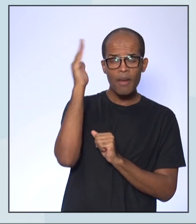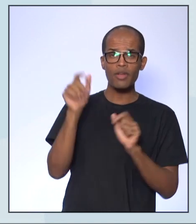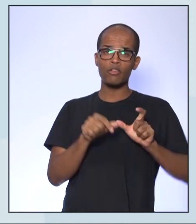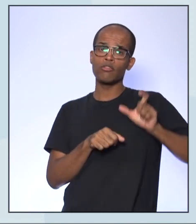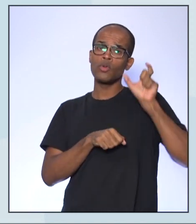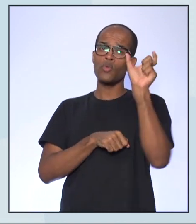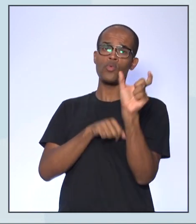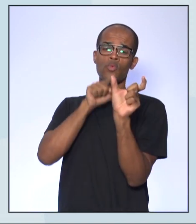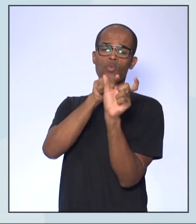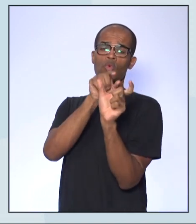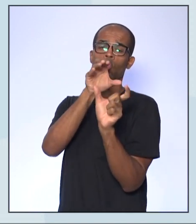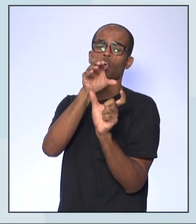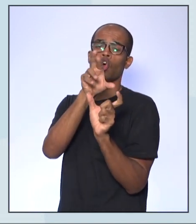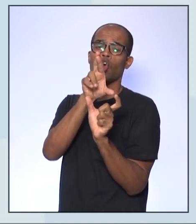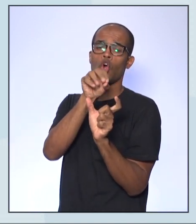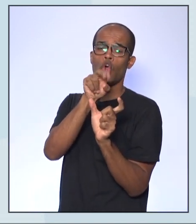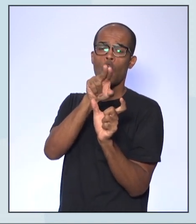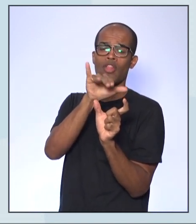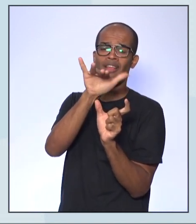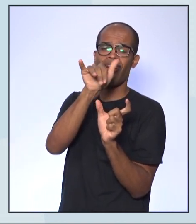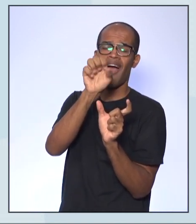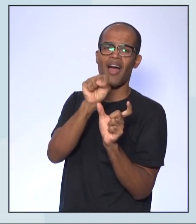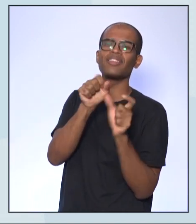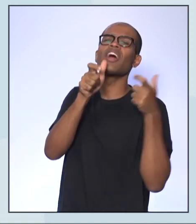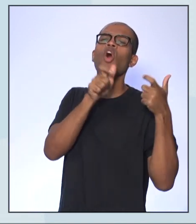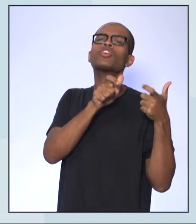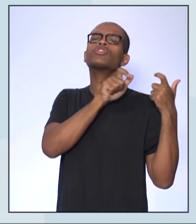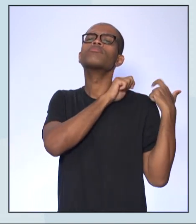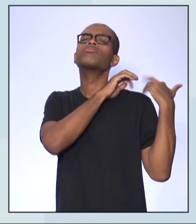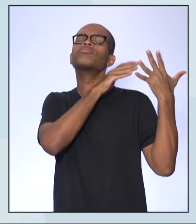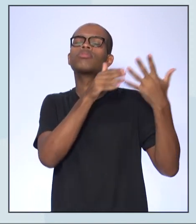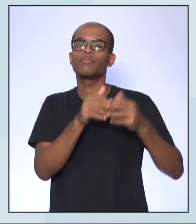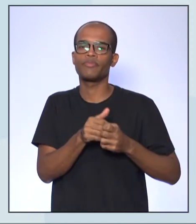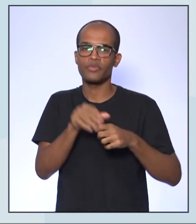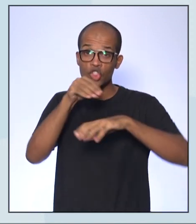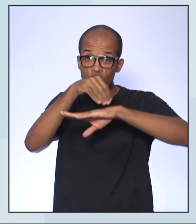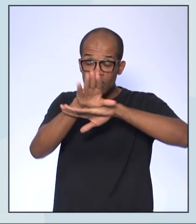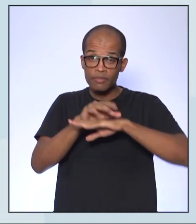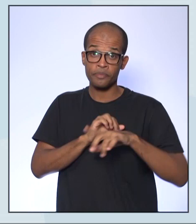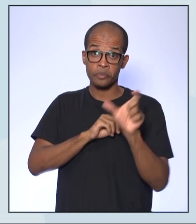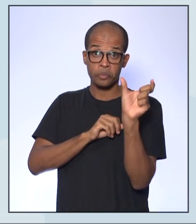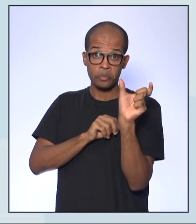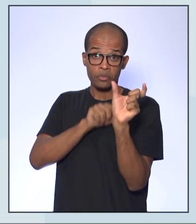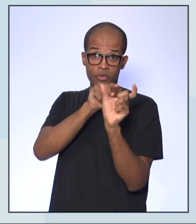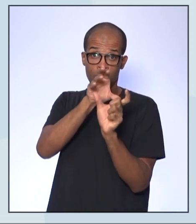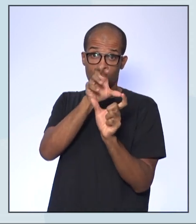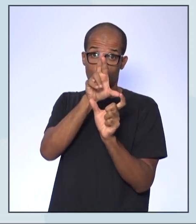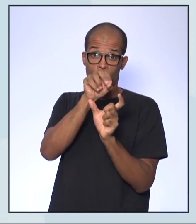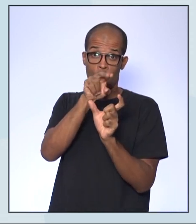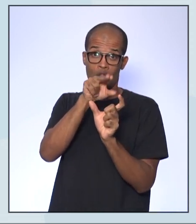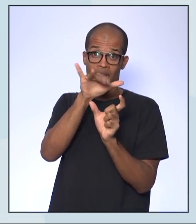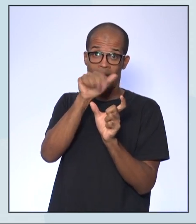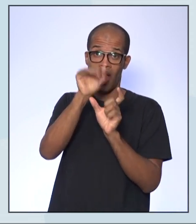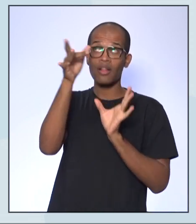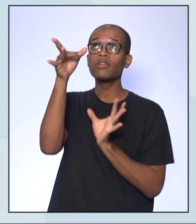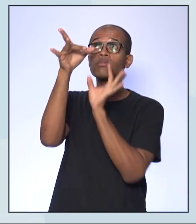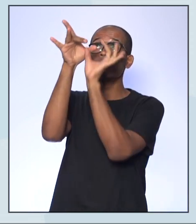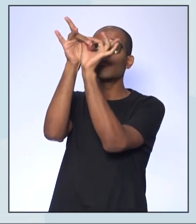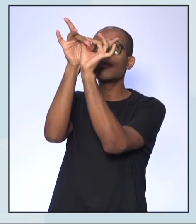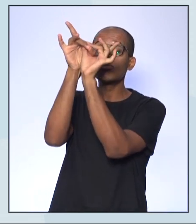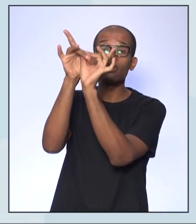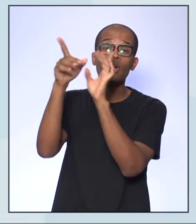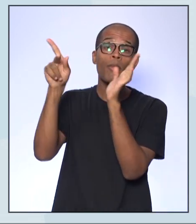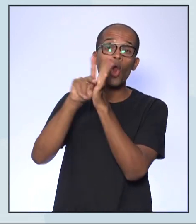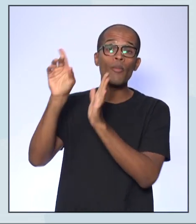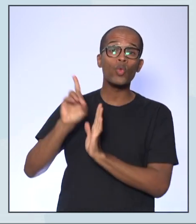palavra crônica? Uma dica: a palavra crônica está ligada ao deus Cronos da mitologia